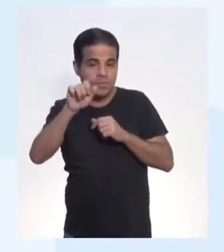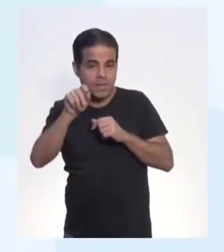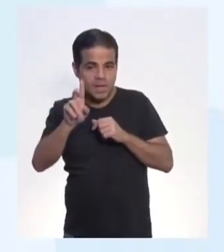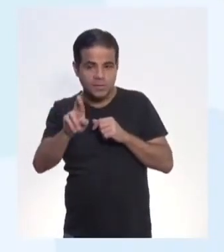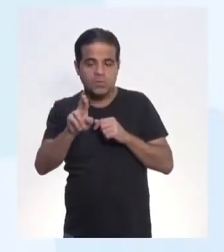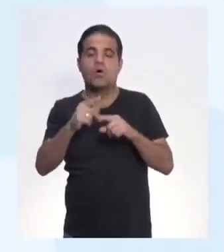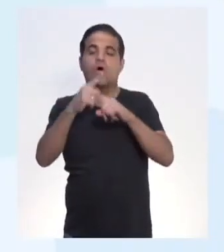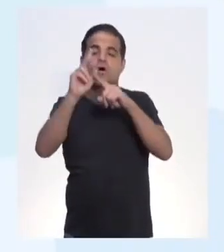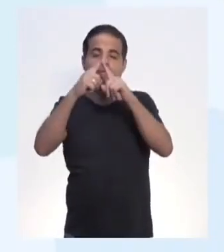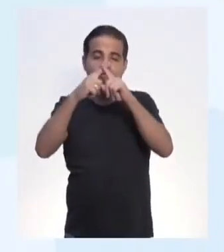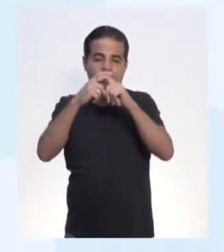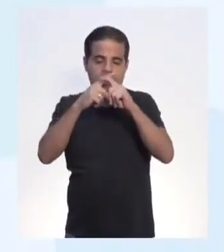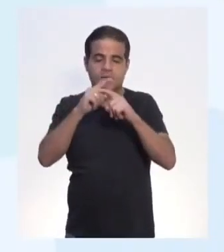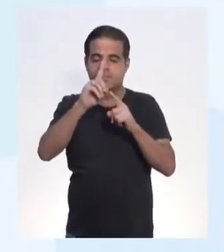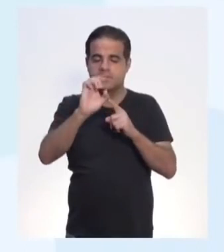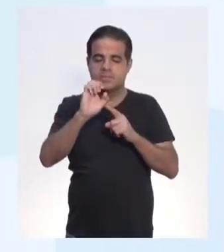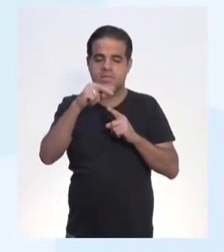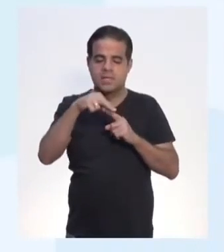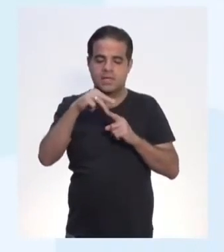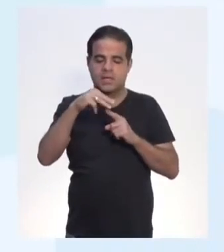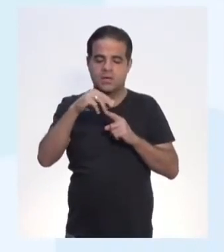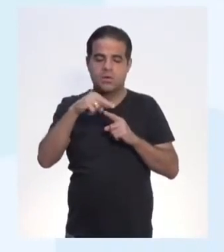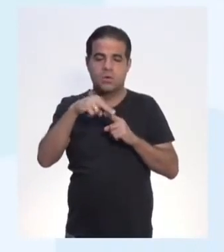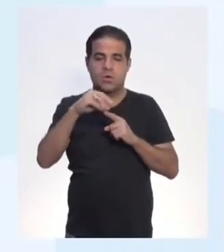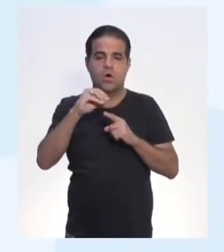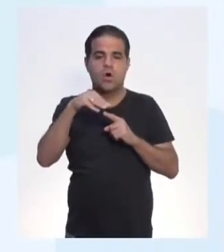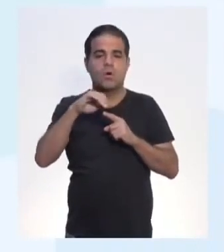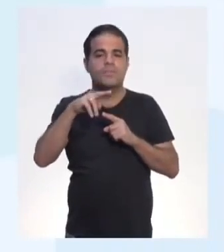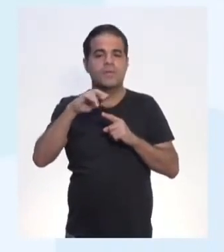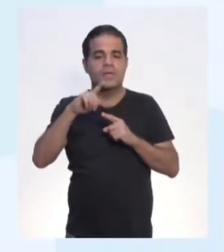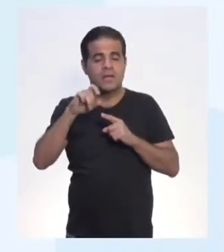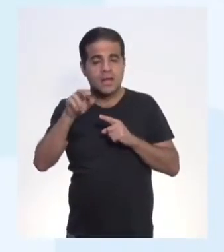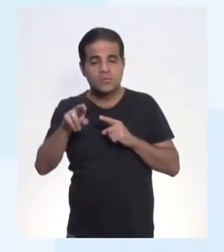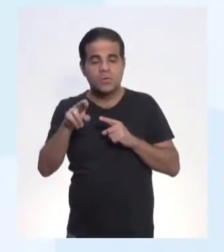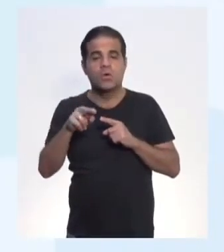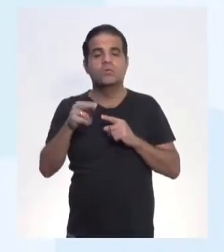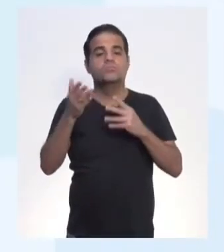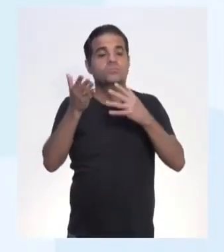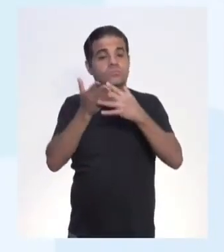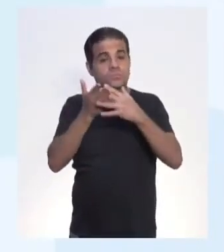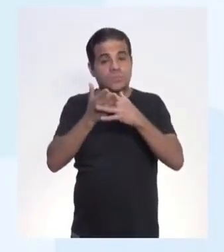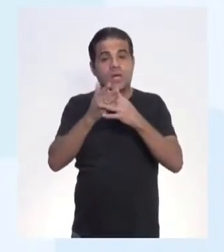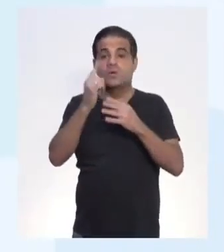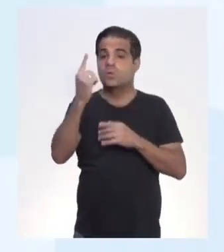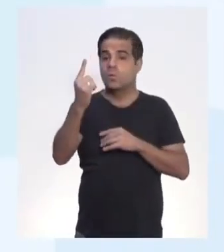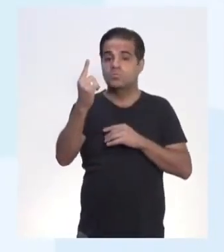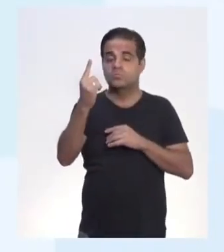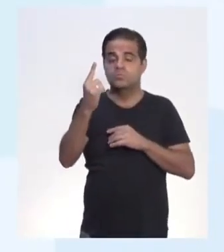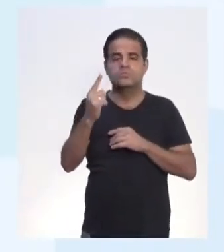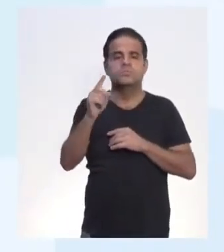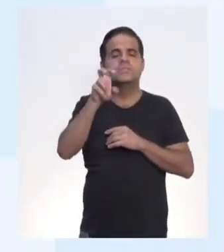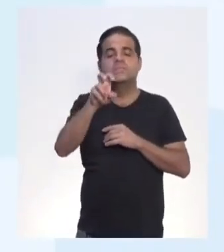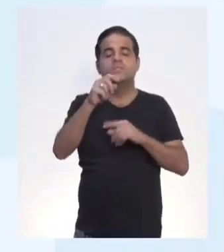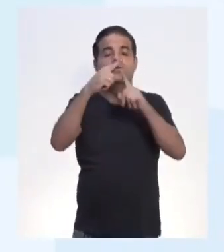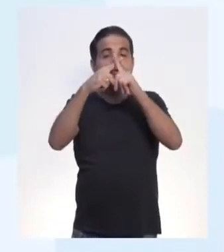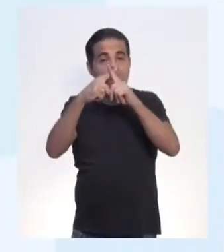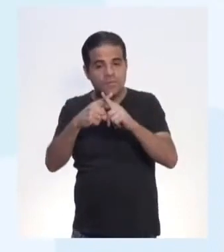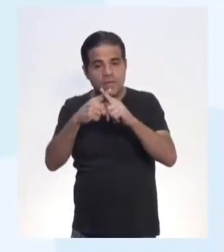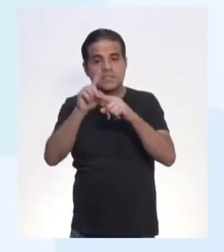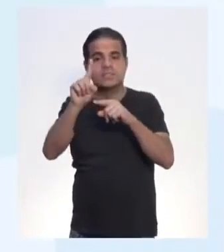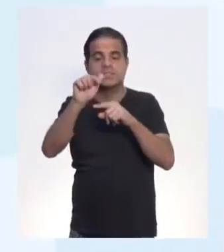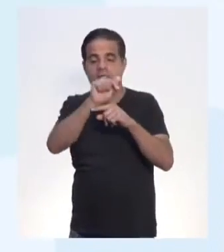vezes denominador um número inteiro denominador 15